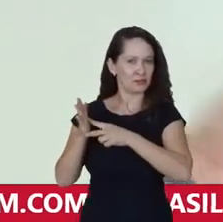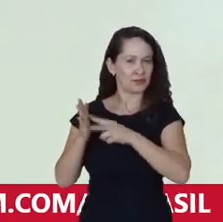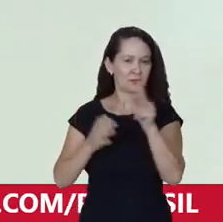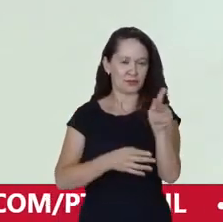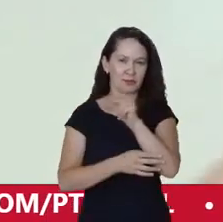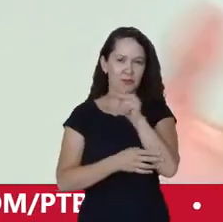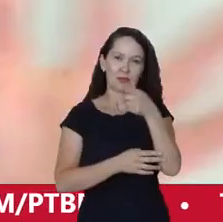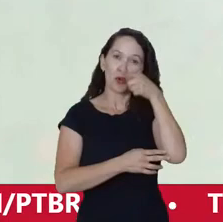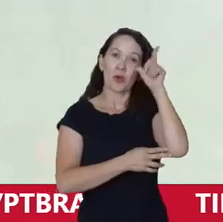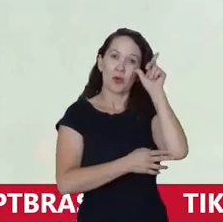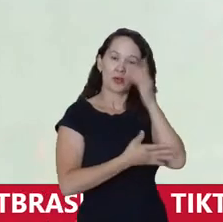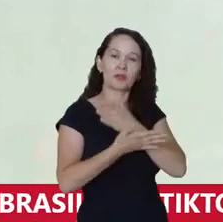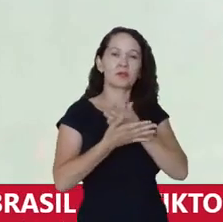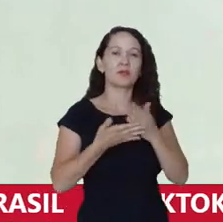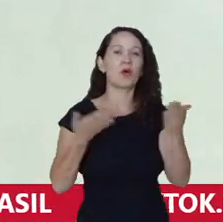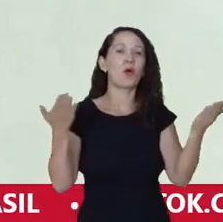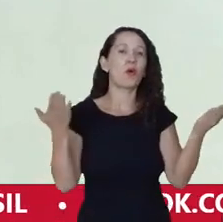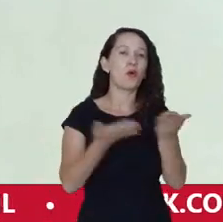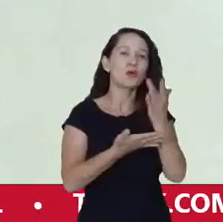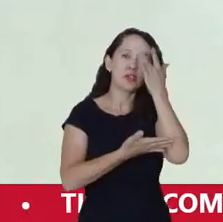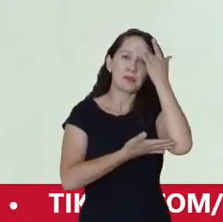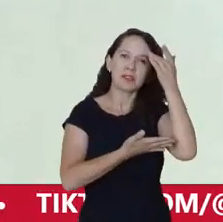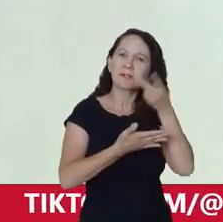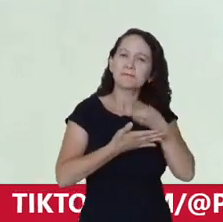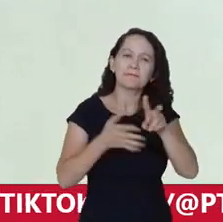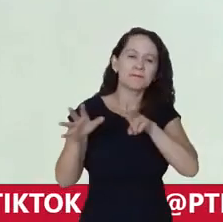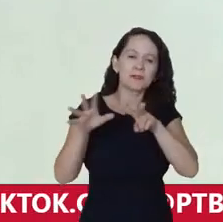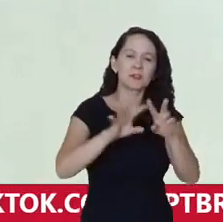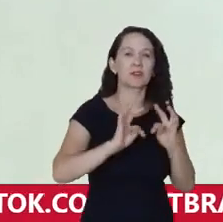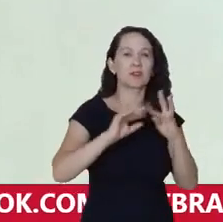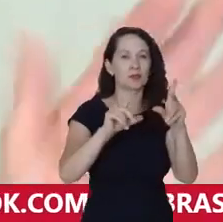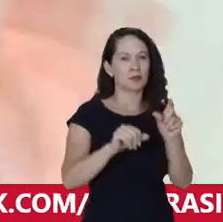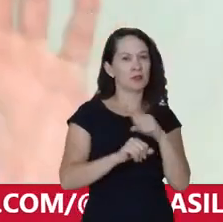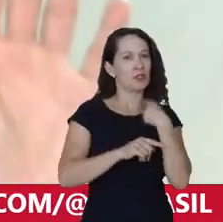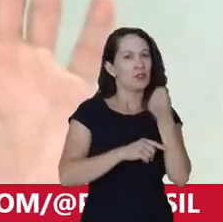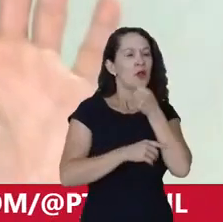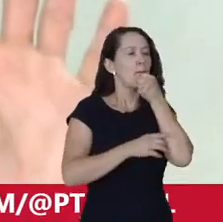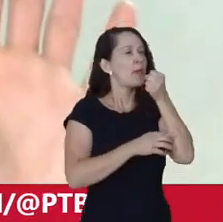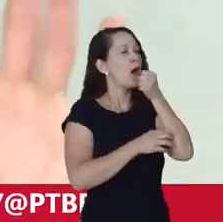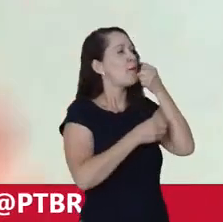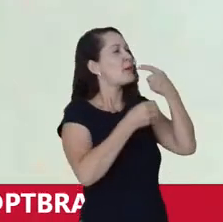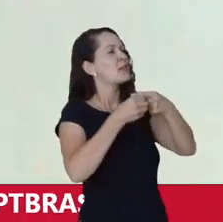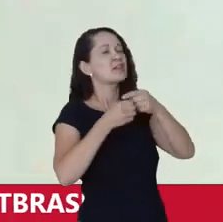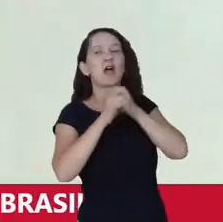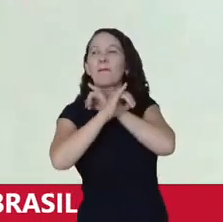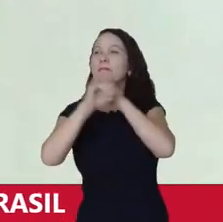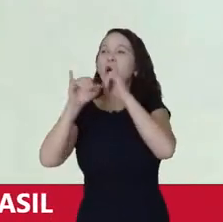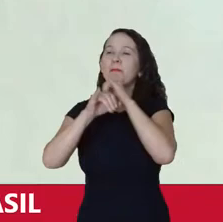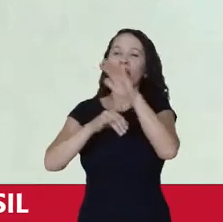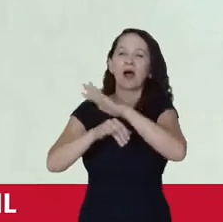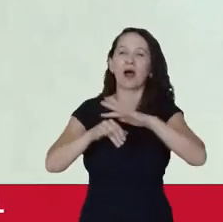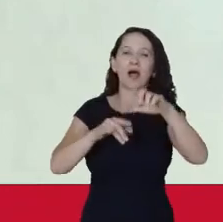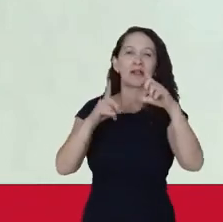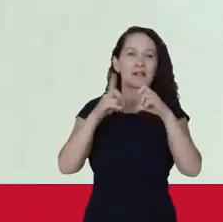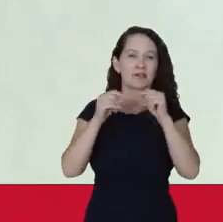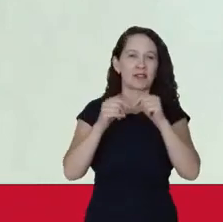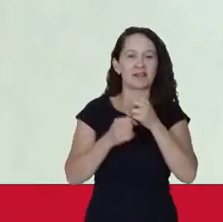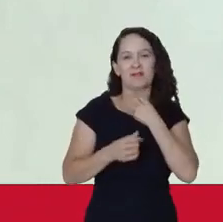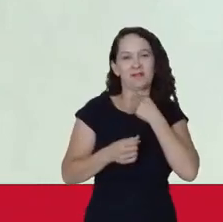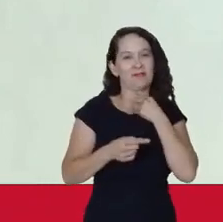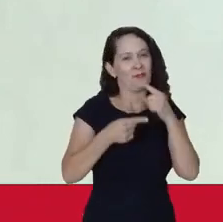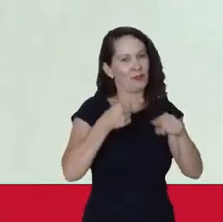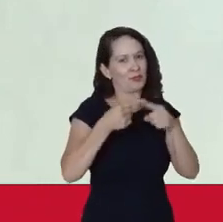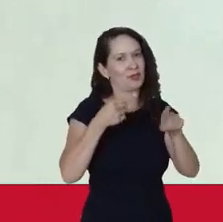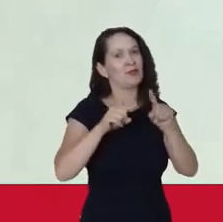desde ontem, hoje, amanhã, durante a semana, nós estamos com carros de som pelas cidades. Tem área aqui em Brasília que não é permitido,